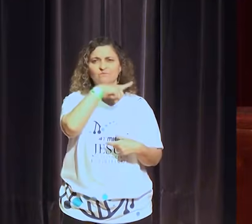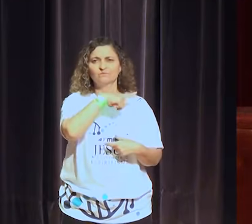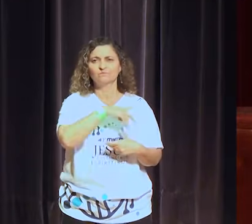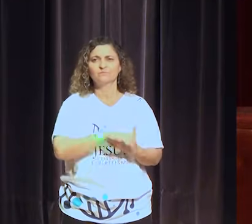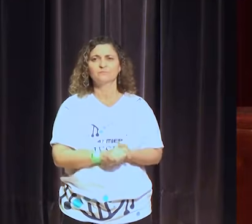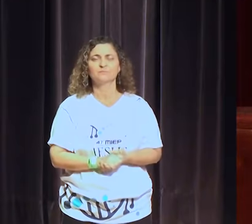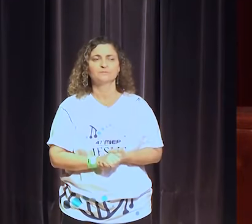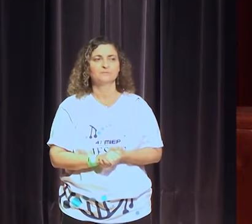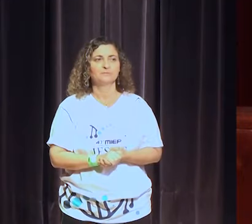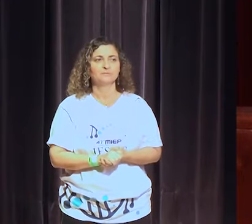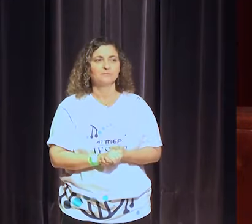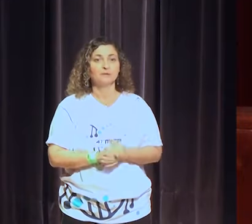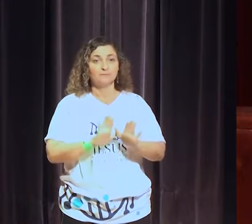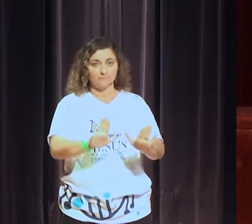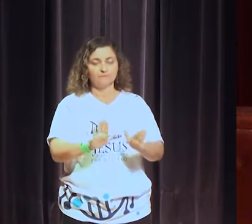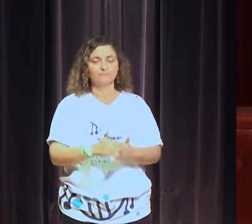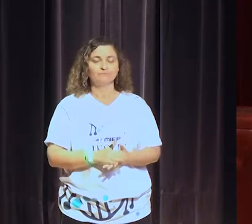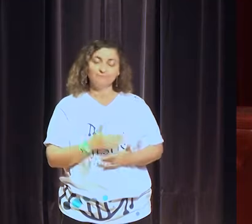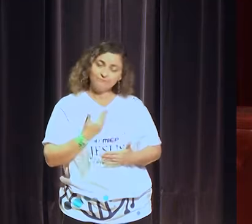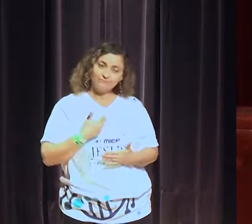Então, vamos lá.